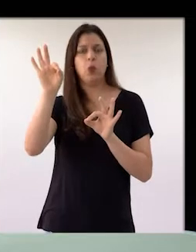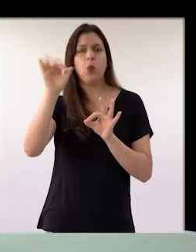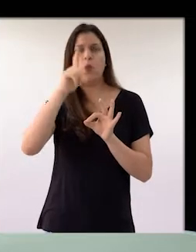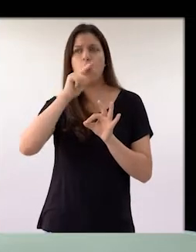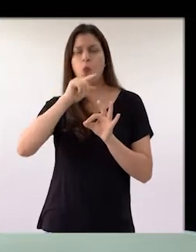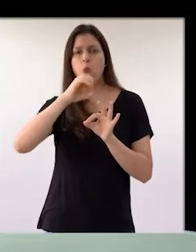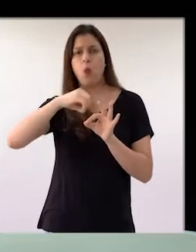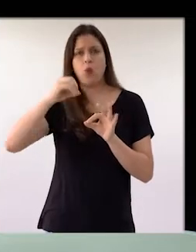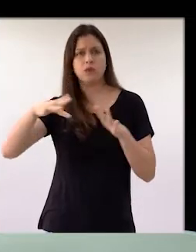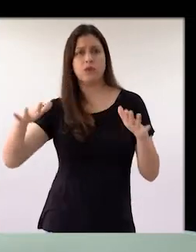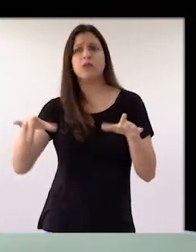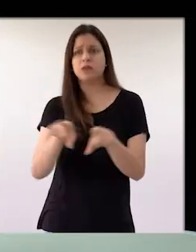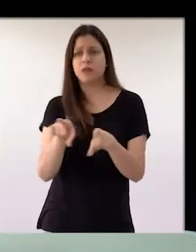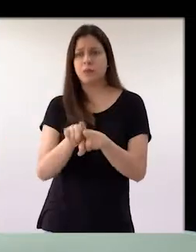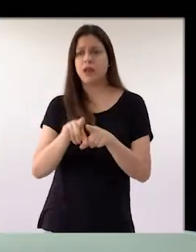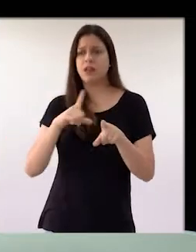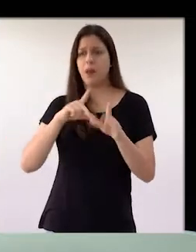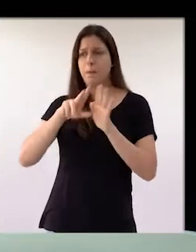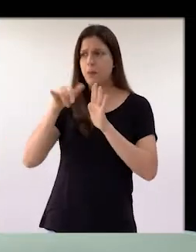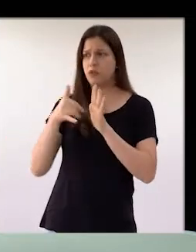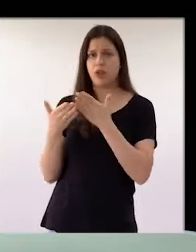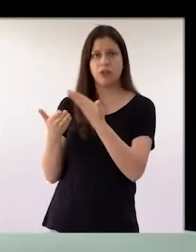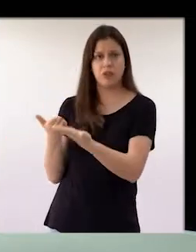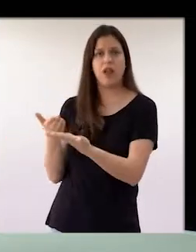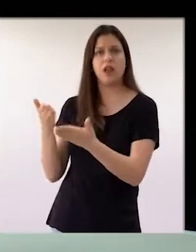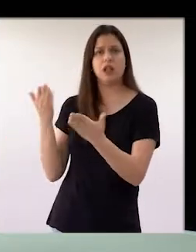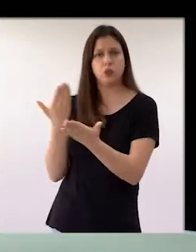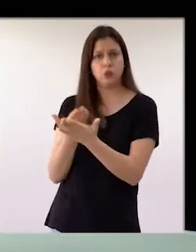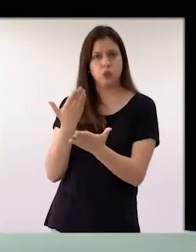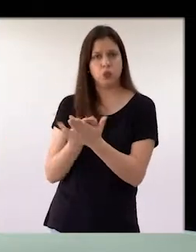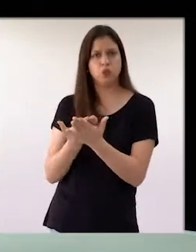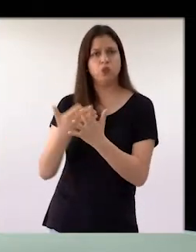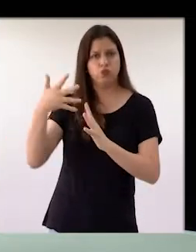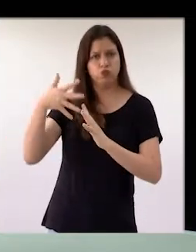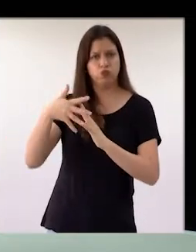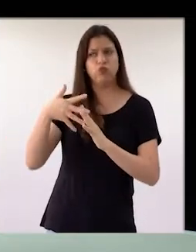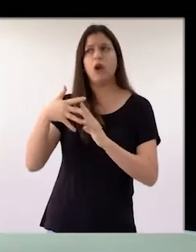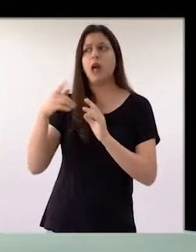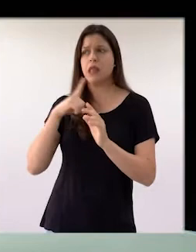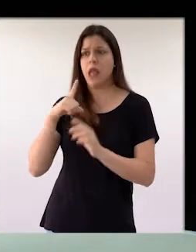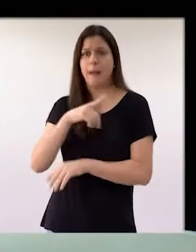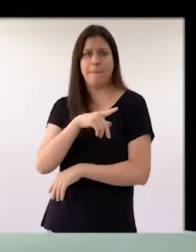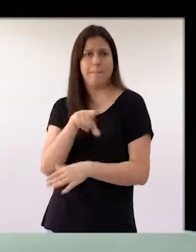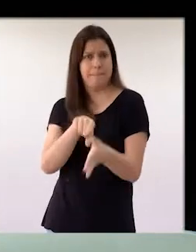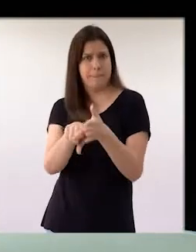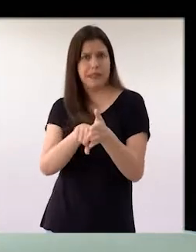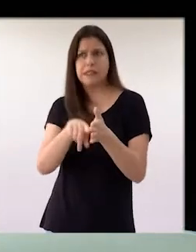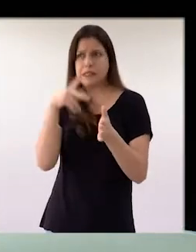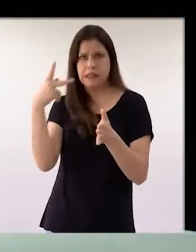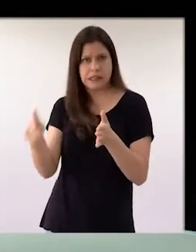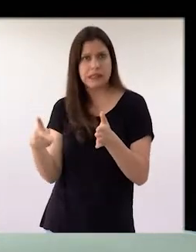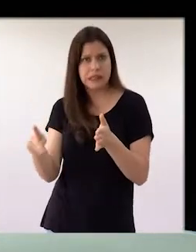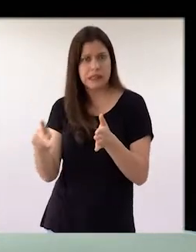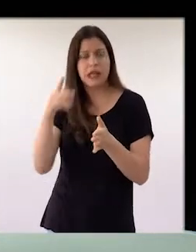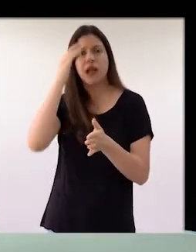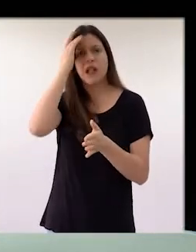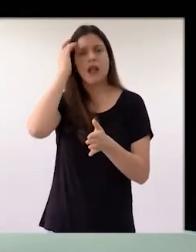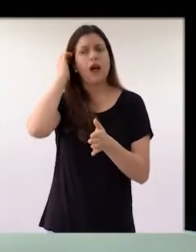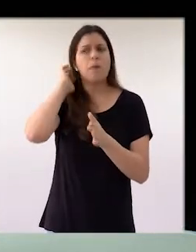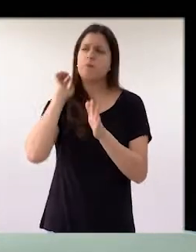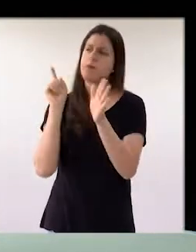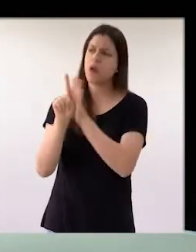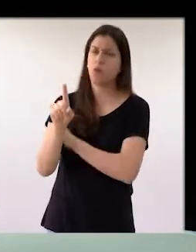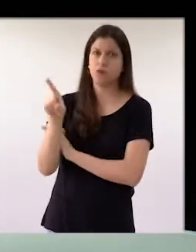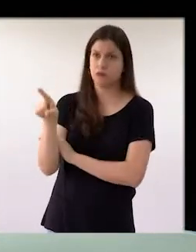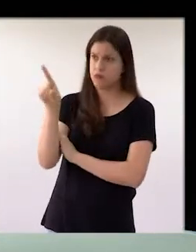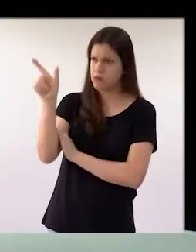Bosco com o projeto que é tema do programa de hoje. Mariana, muito obrigado por ter aceito o nosso convite para falar da sua pesquisa. Obrigada.